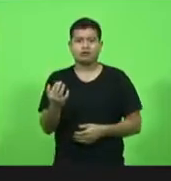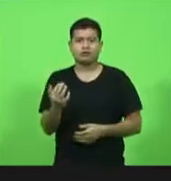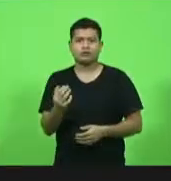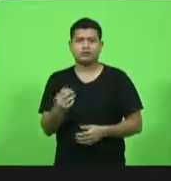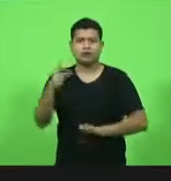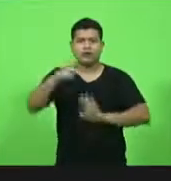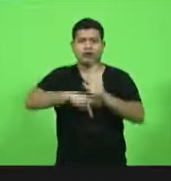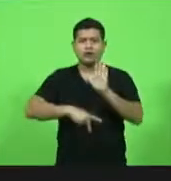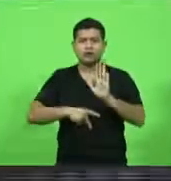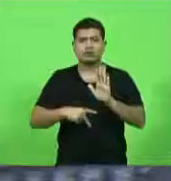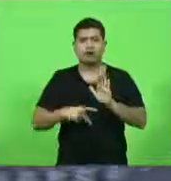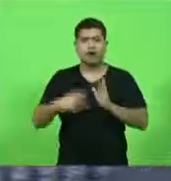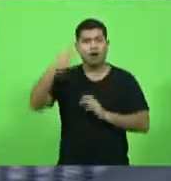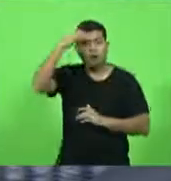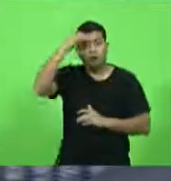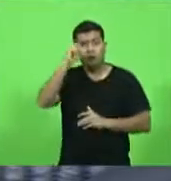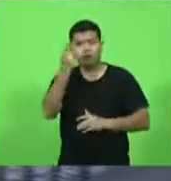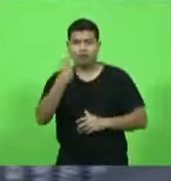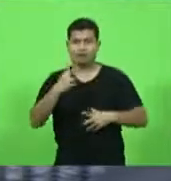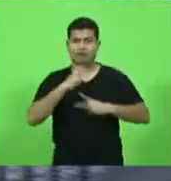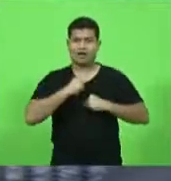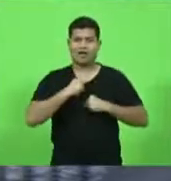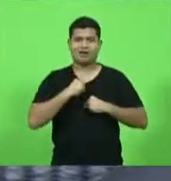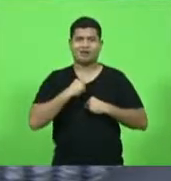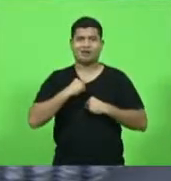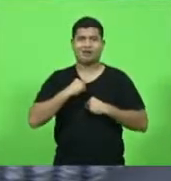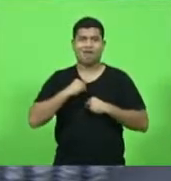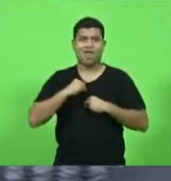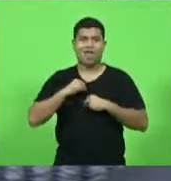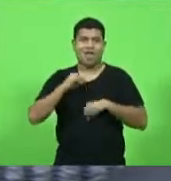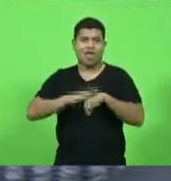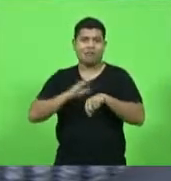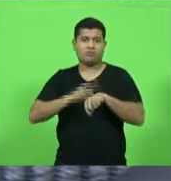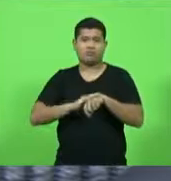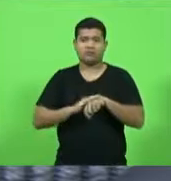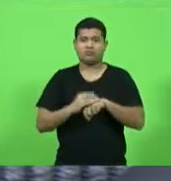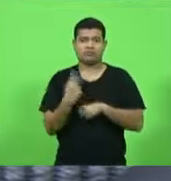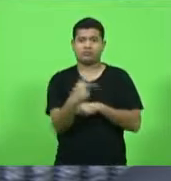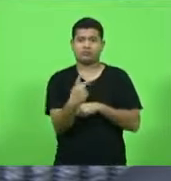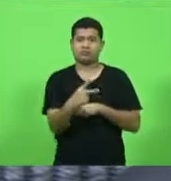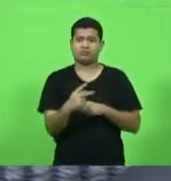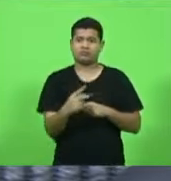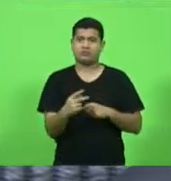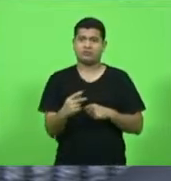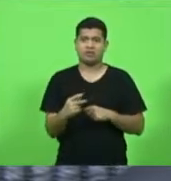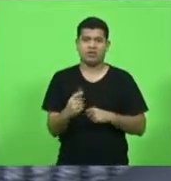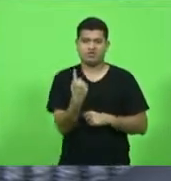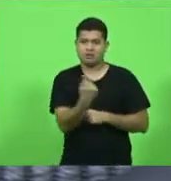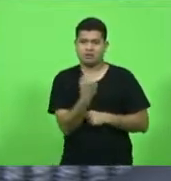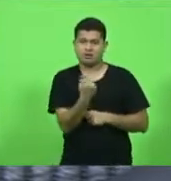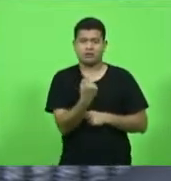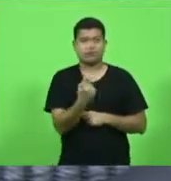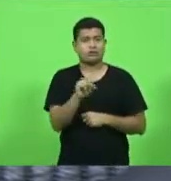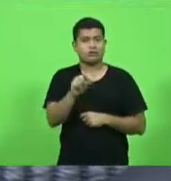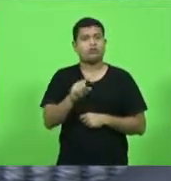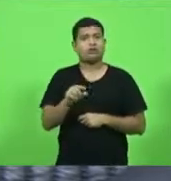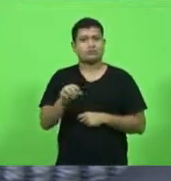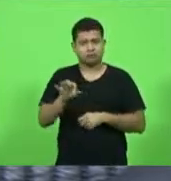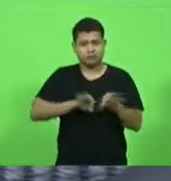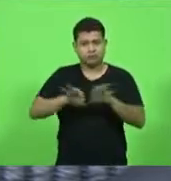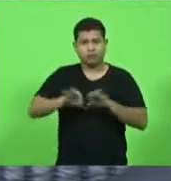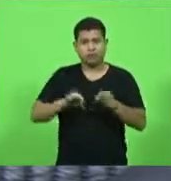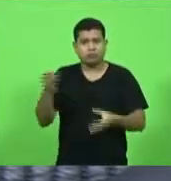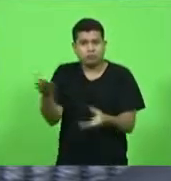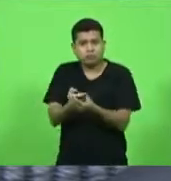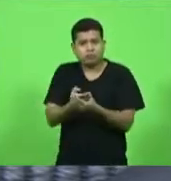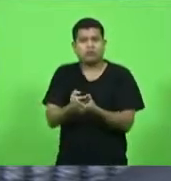ou não, o mérito dessa aprovação fosse exclusivamente sua. Você fez a sua parte, você protocolou o